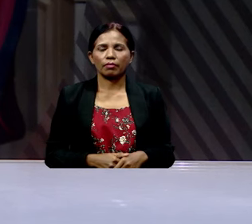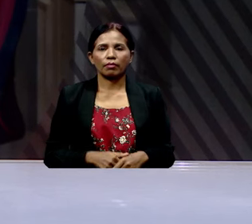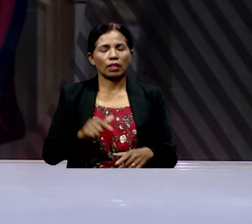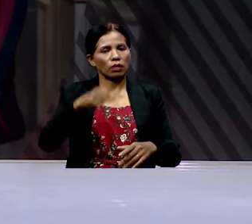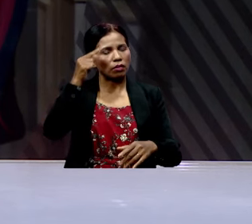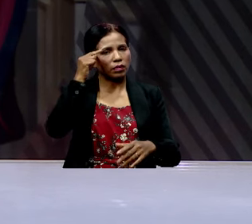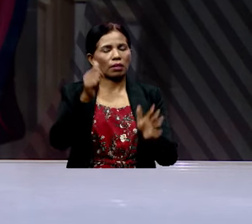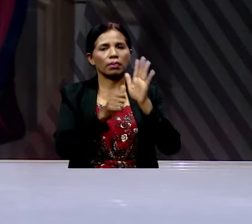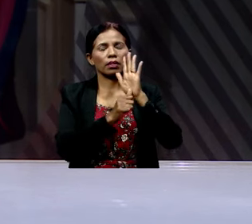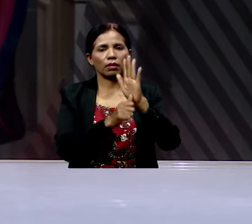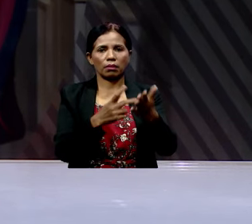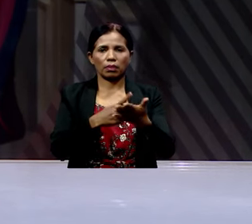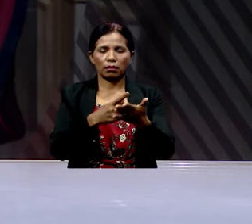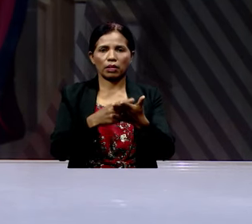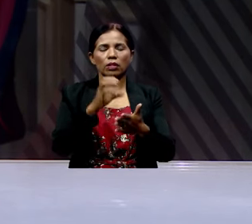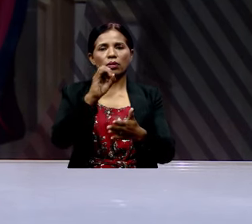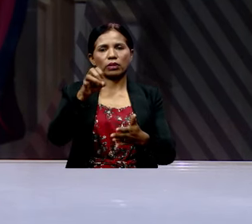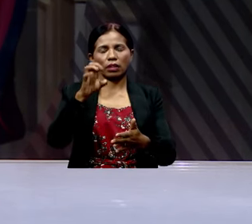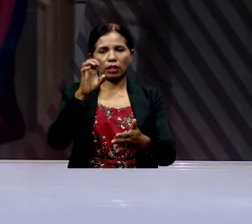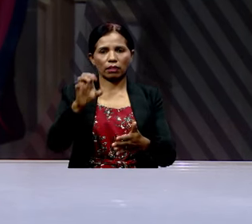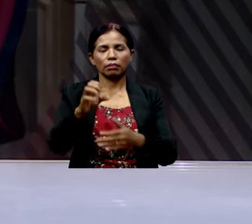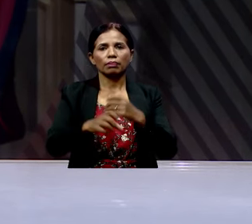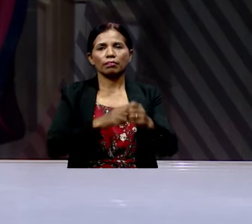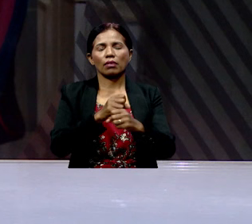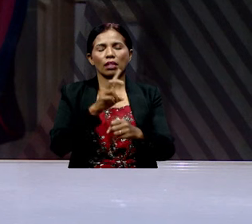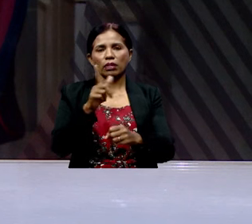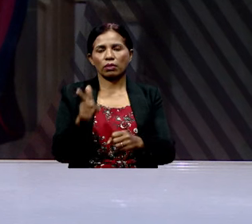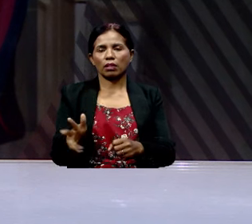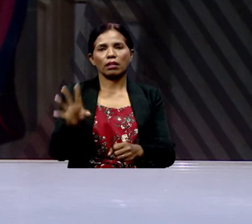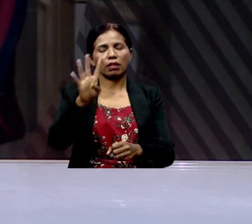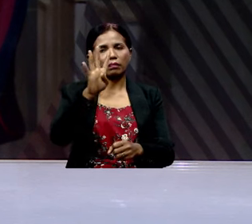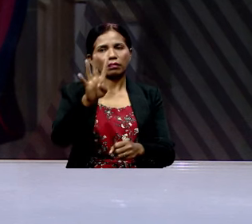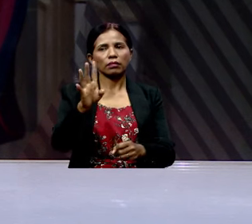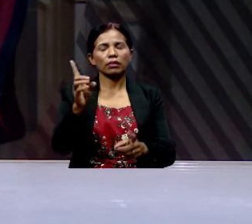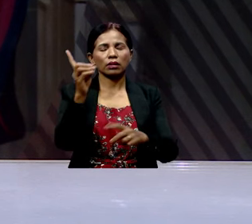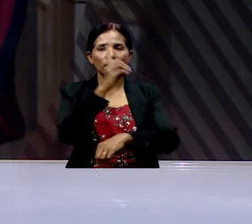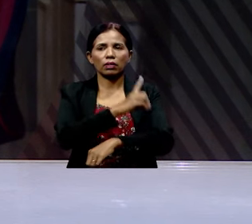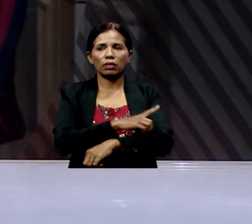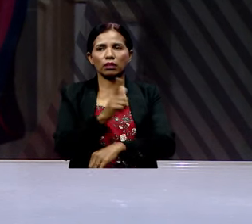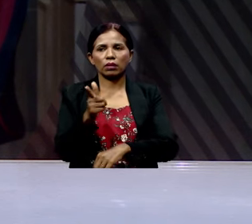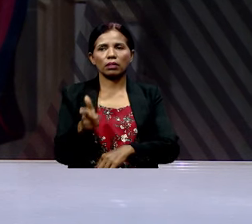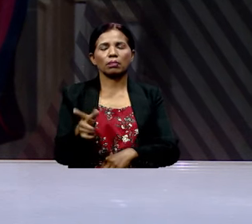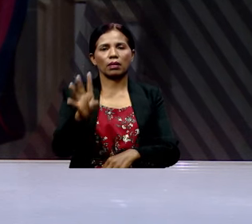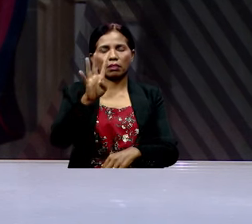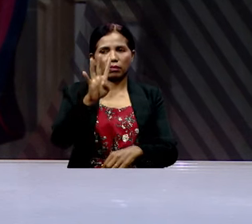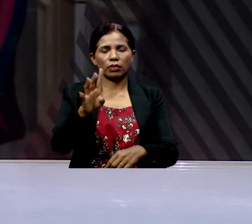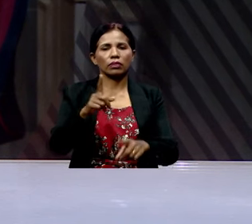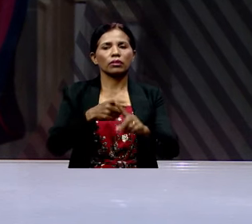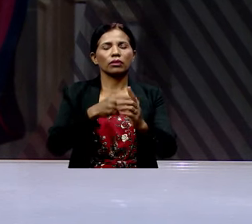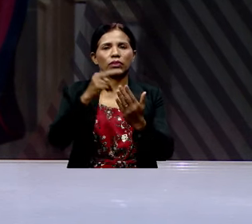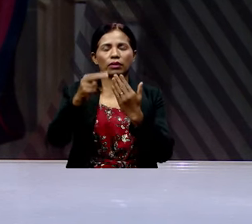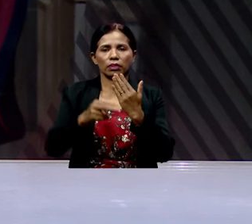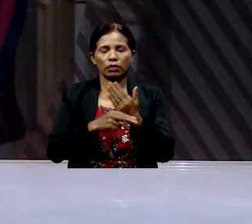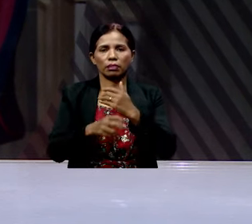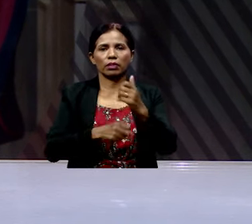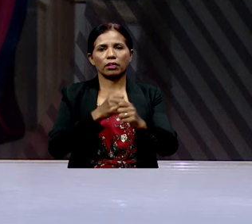Guvernul se prezentă propoștea orsamentul zeral stadiu tine în ruarul Racing Hat, iar lor în ruarul Racing Hat, fulang novembru tine